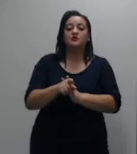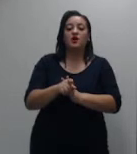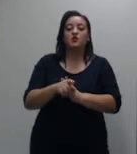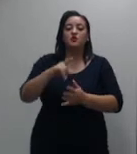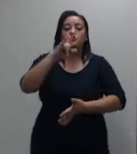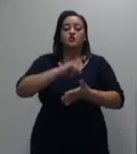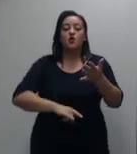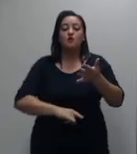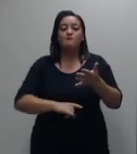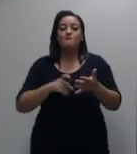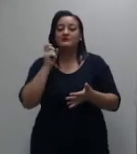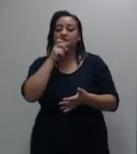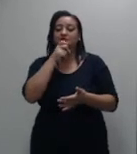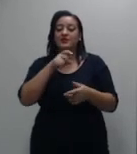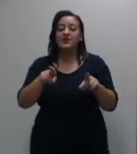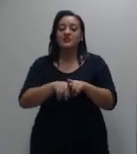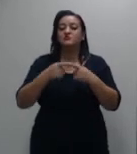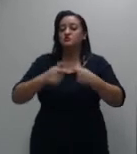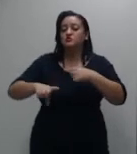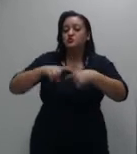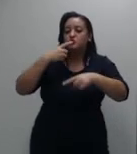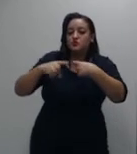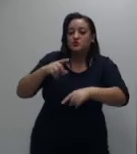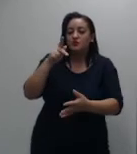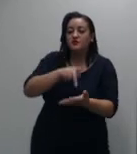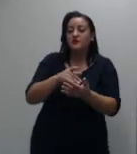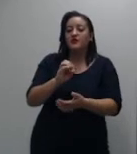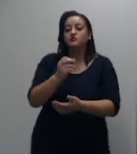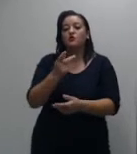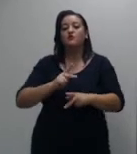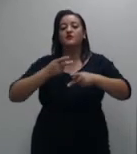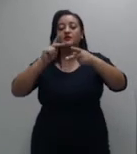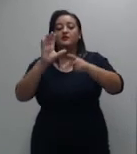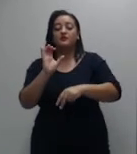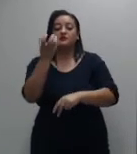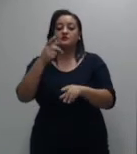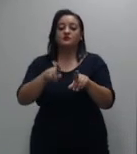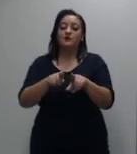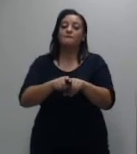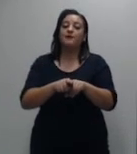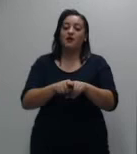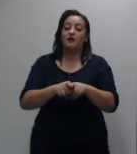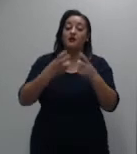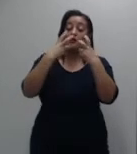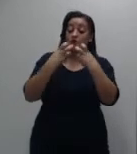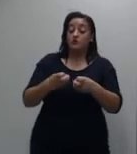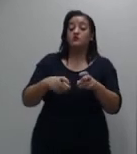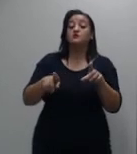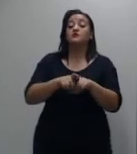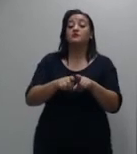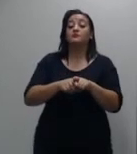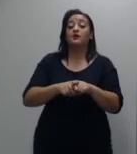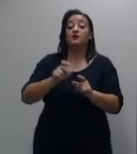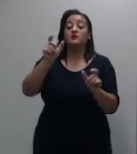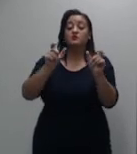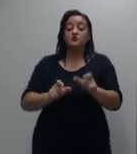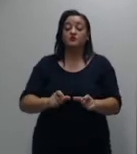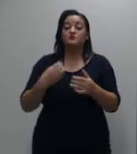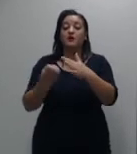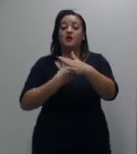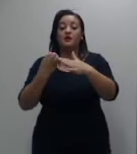não se discute a eficácia ou mesmo a validade da decisão isso é reconhecido em ambas as ações pelas